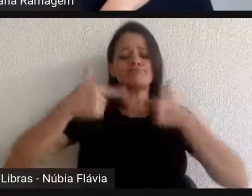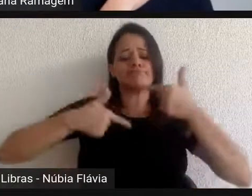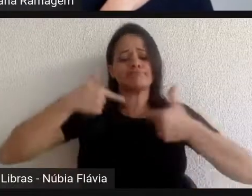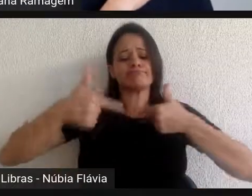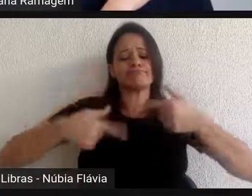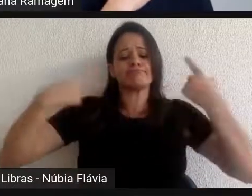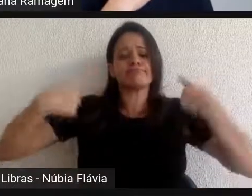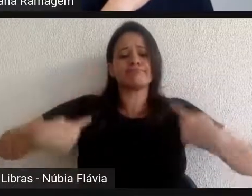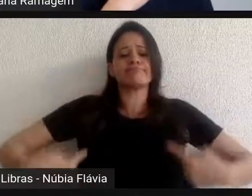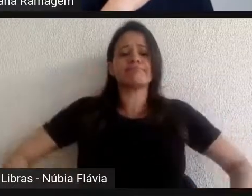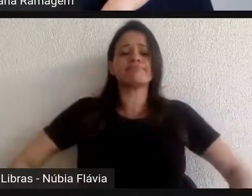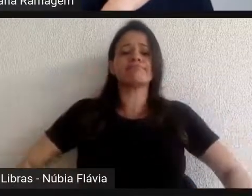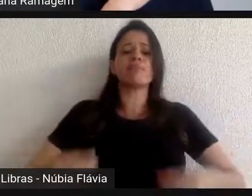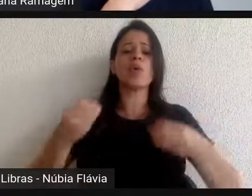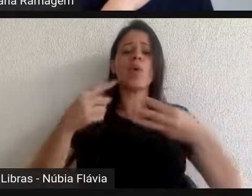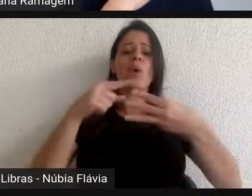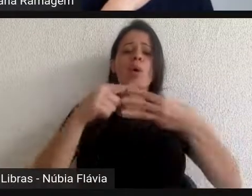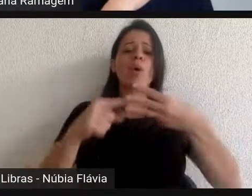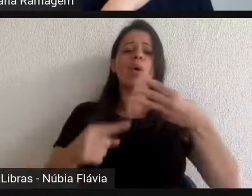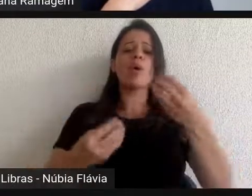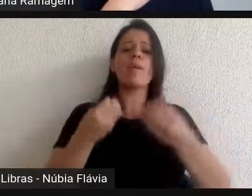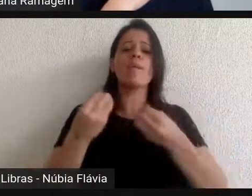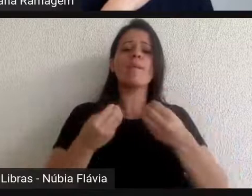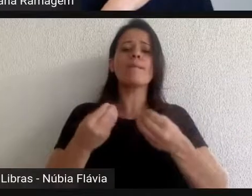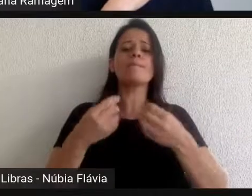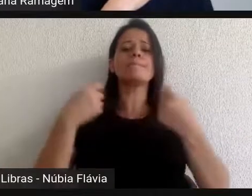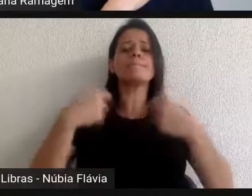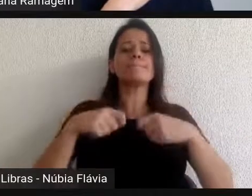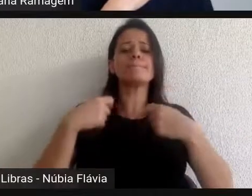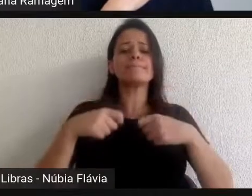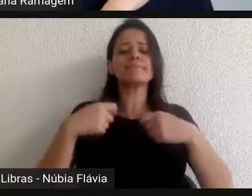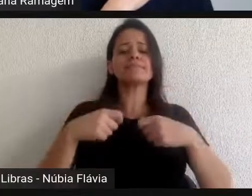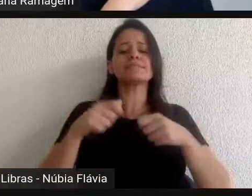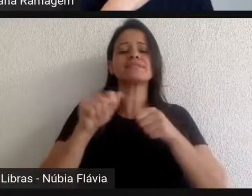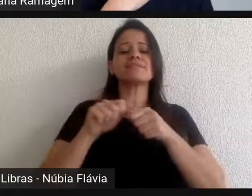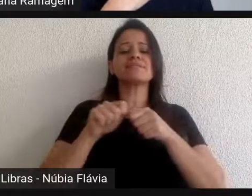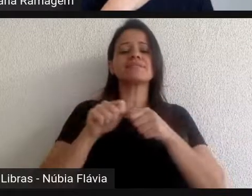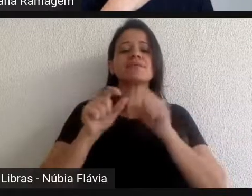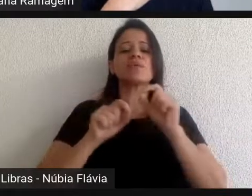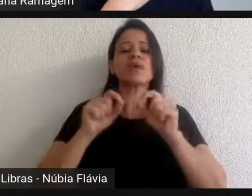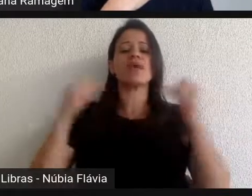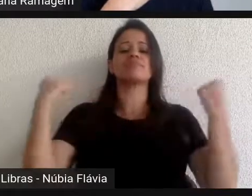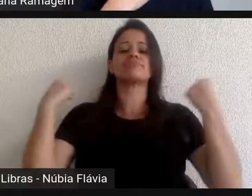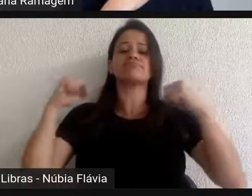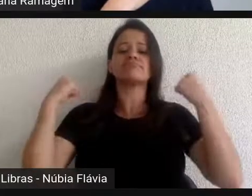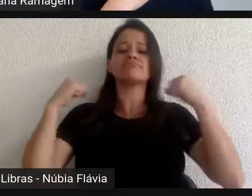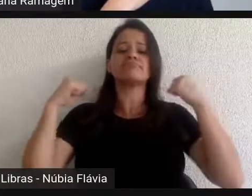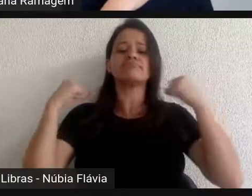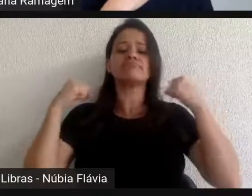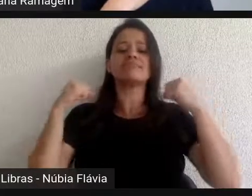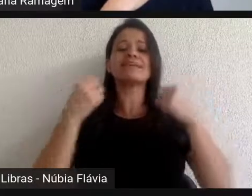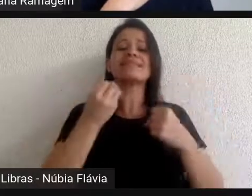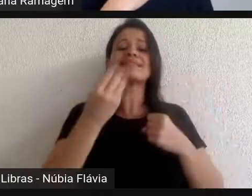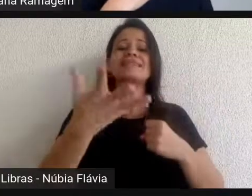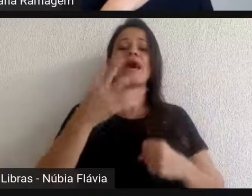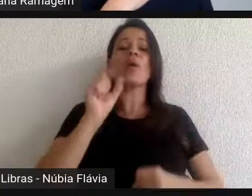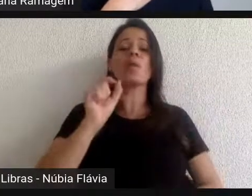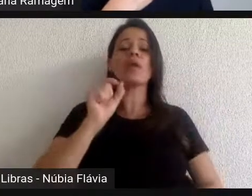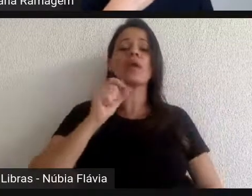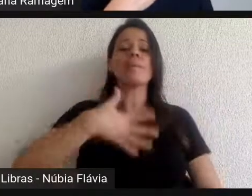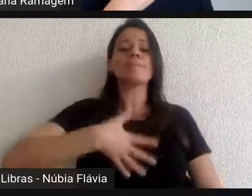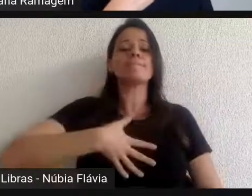dessas 3 fases? De maneira bem simples. Faça atividades que te deem prazer.